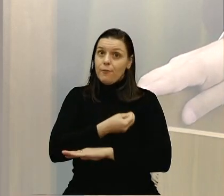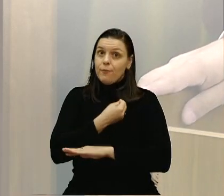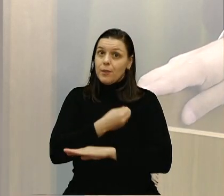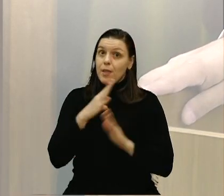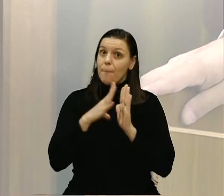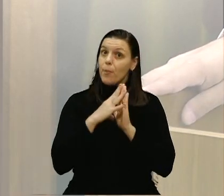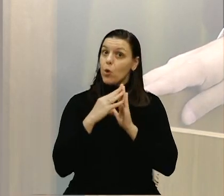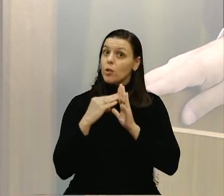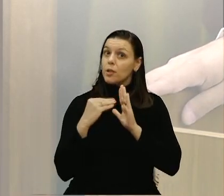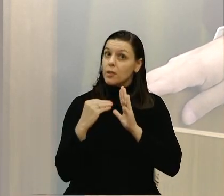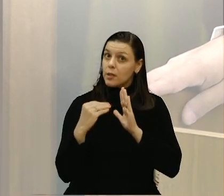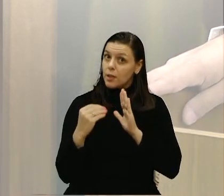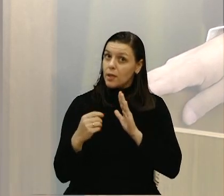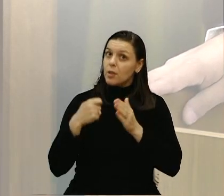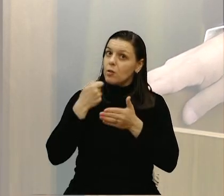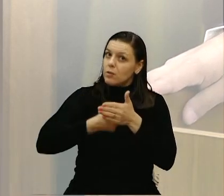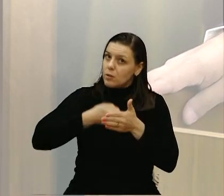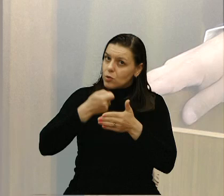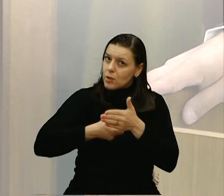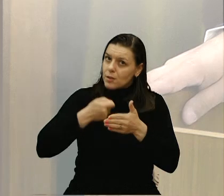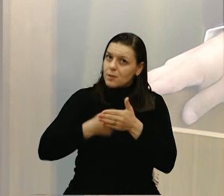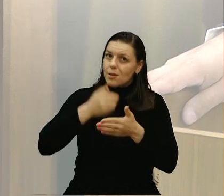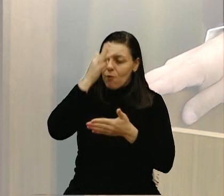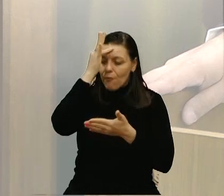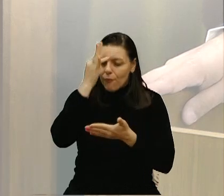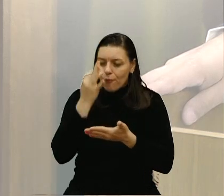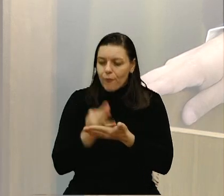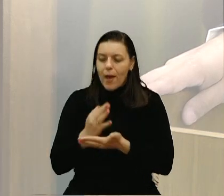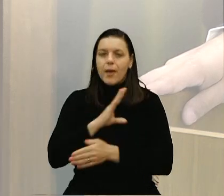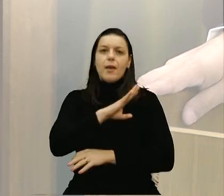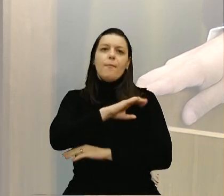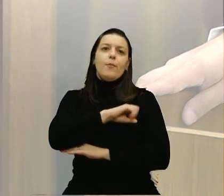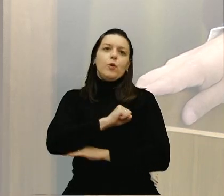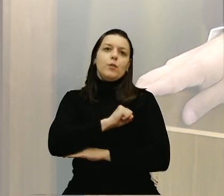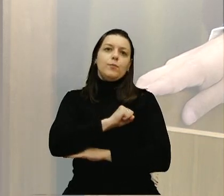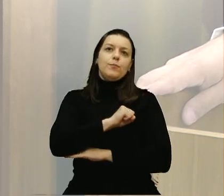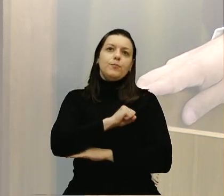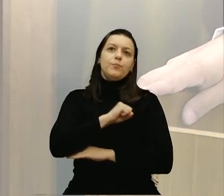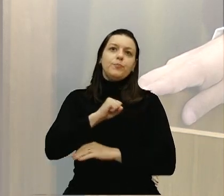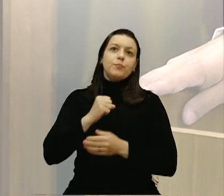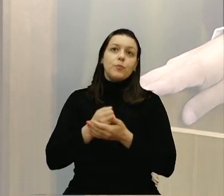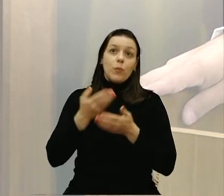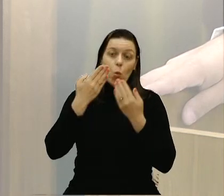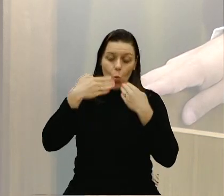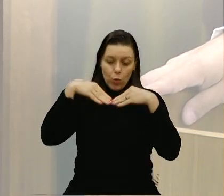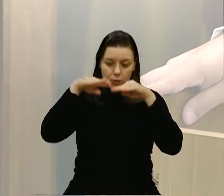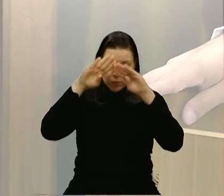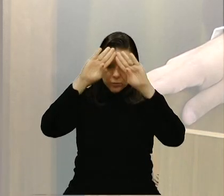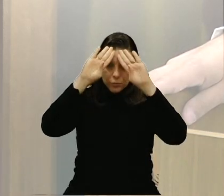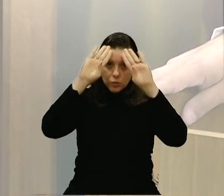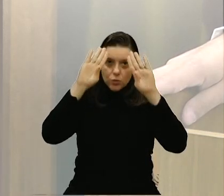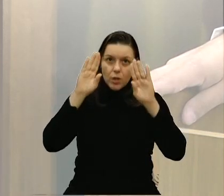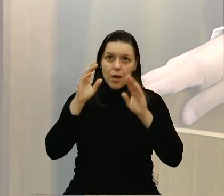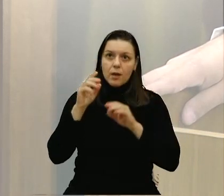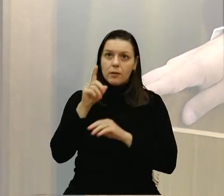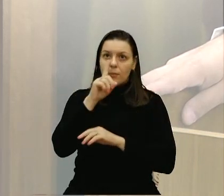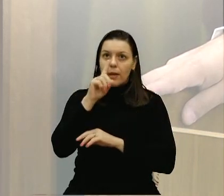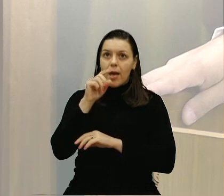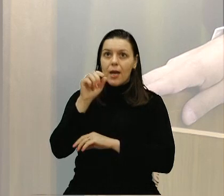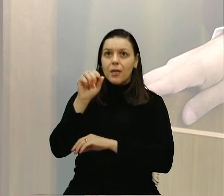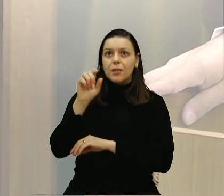de dedicação, fé e amor incondicional. O orixá da mãe Cecília é